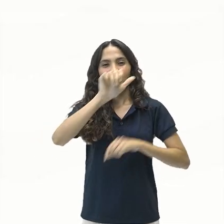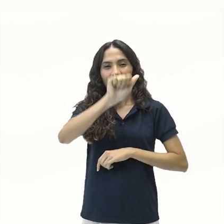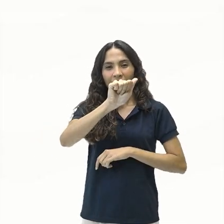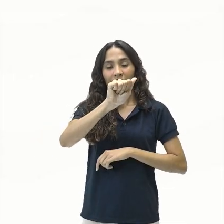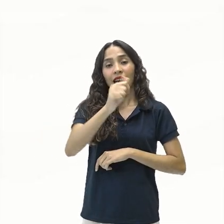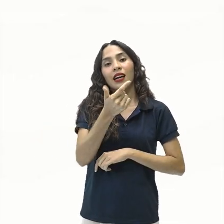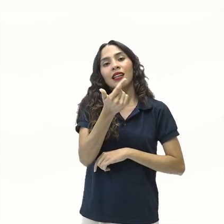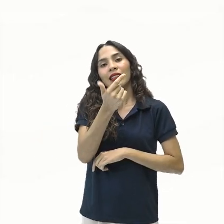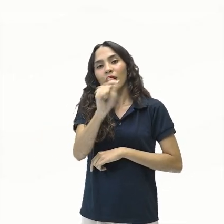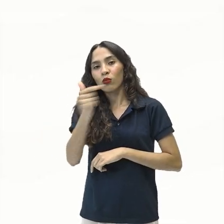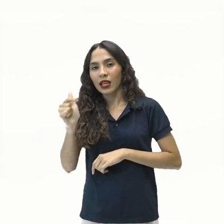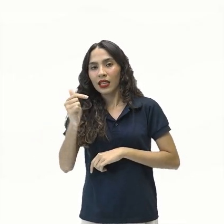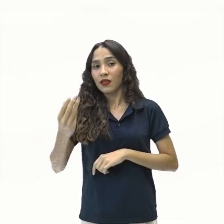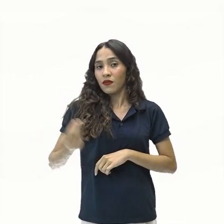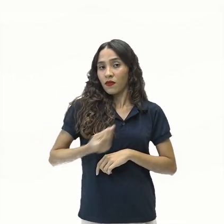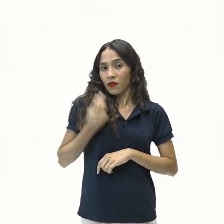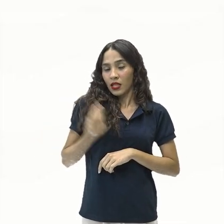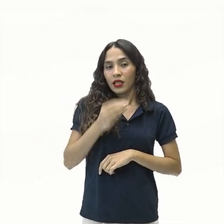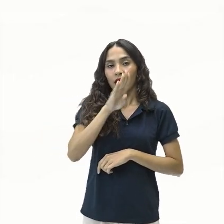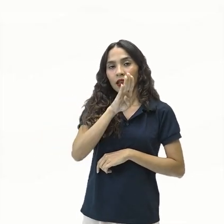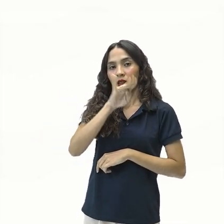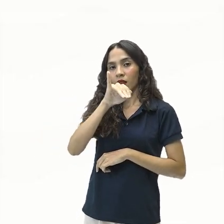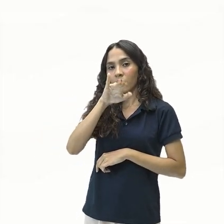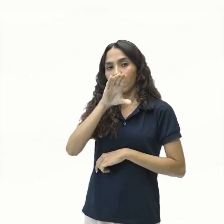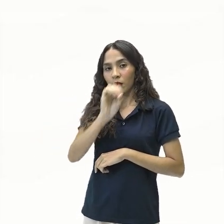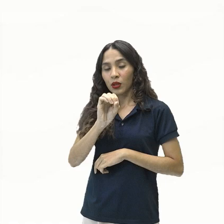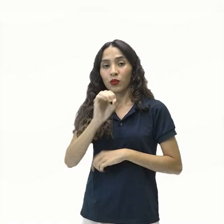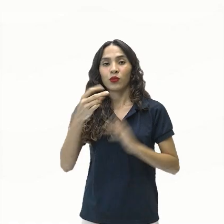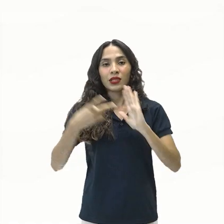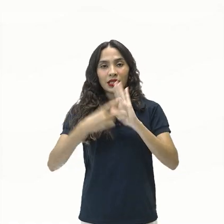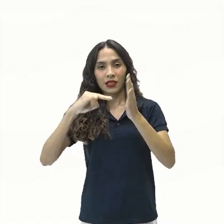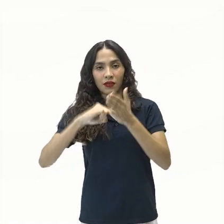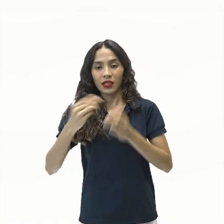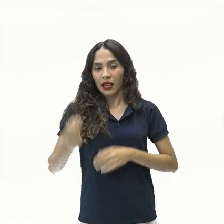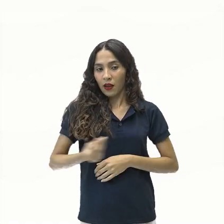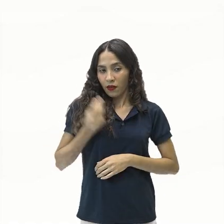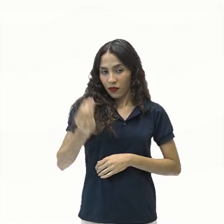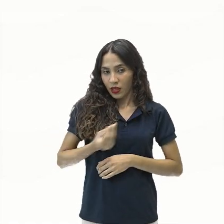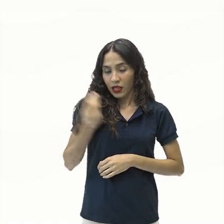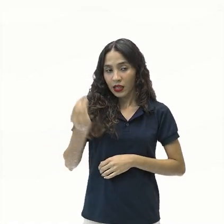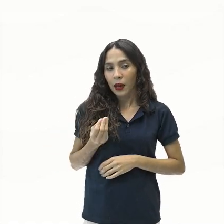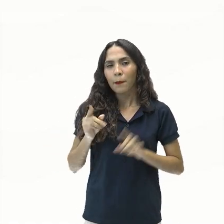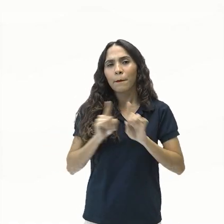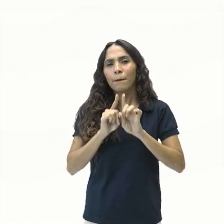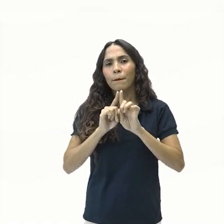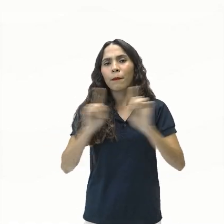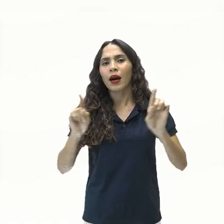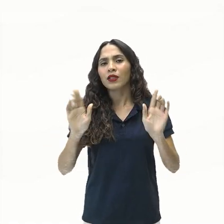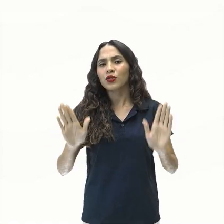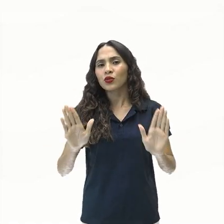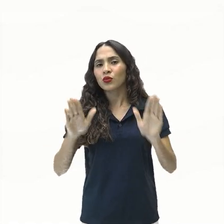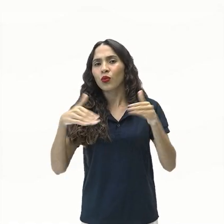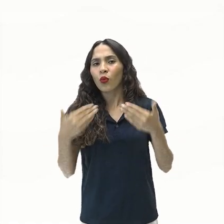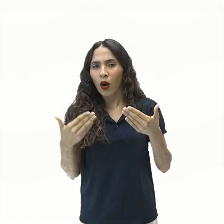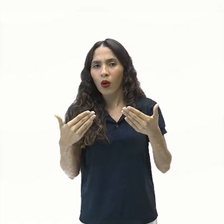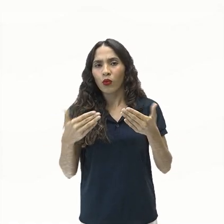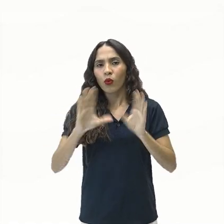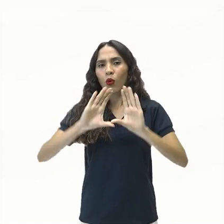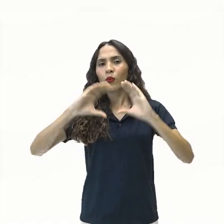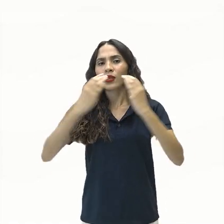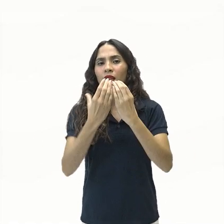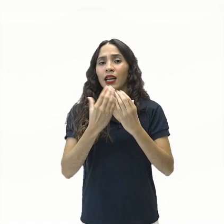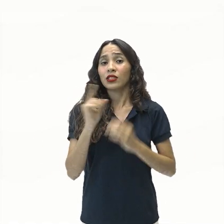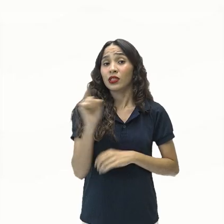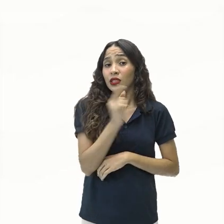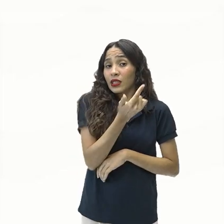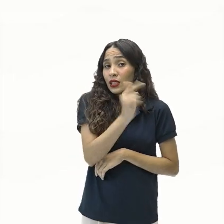negação, a não, bio significa vida, então, não vivos. Quais são esses seres não vivos, Na verdade, não